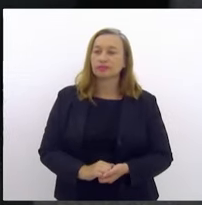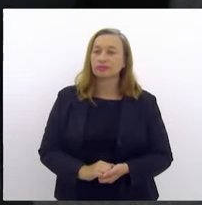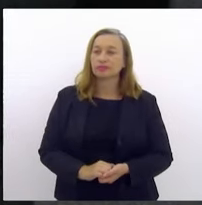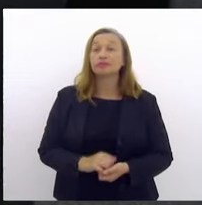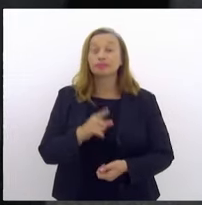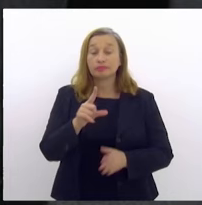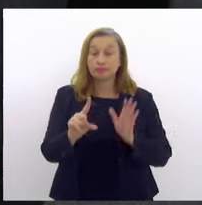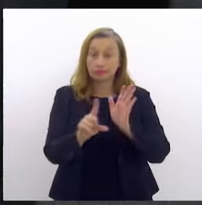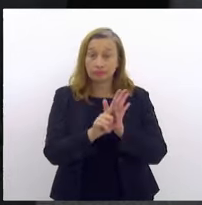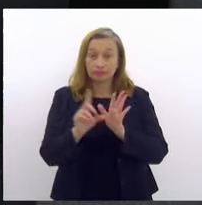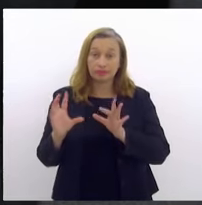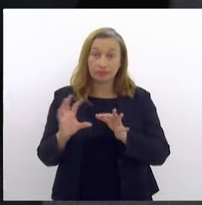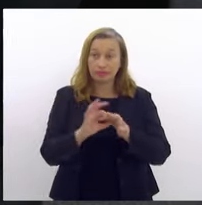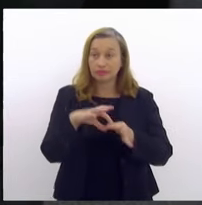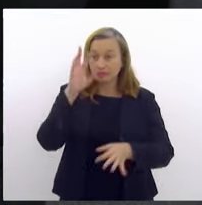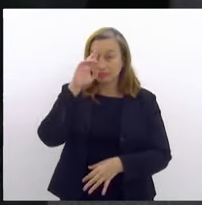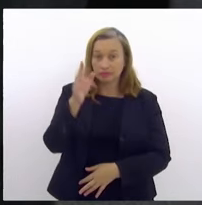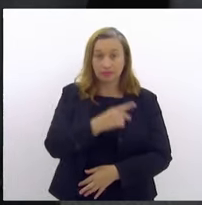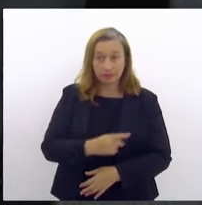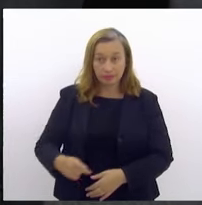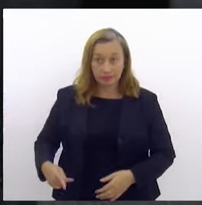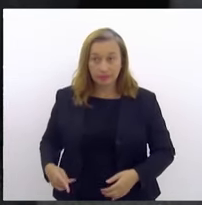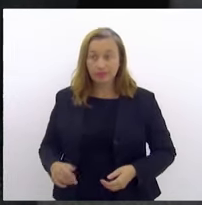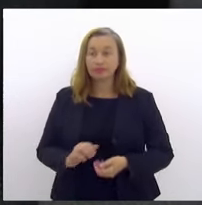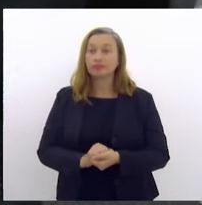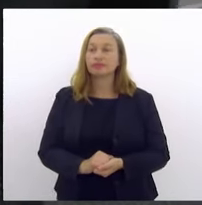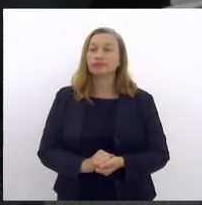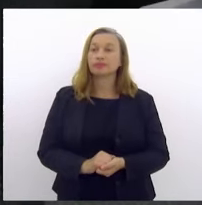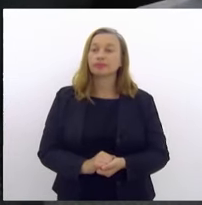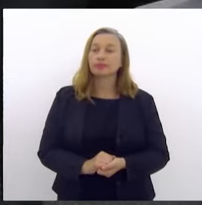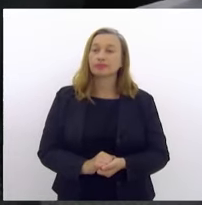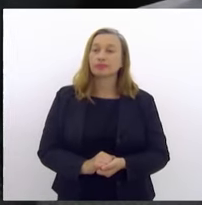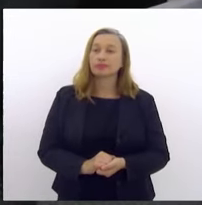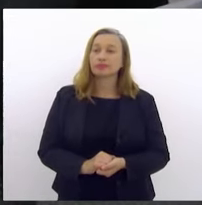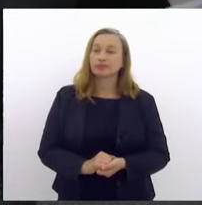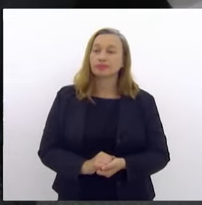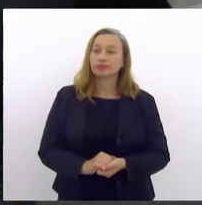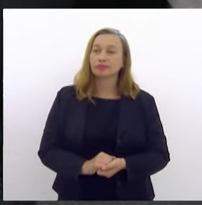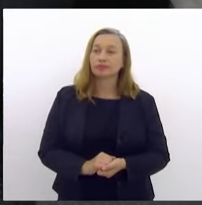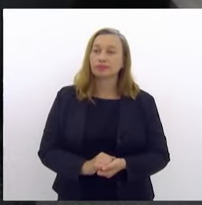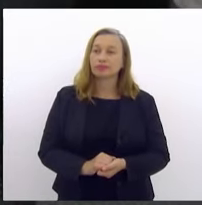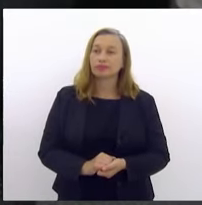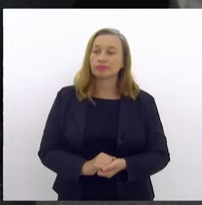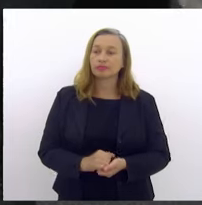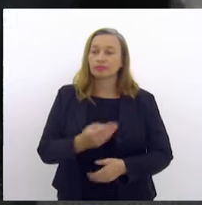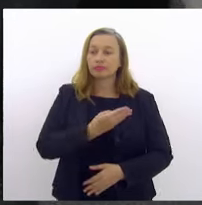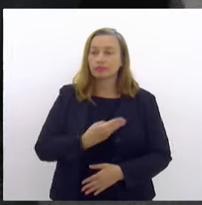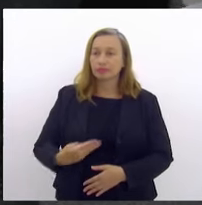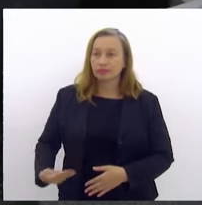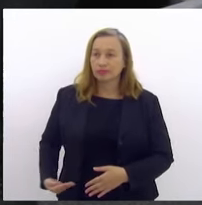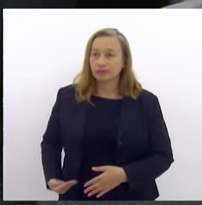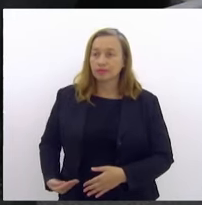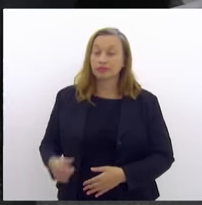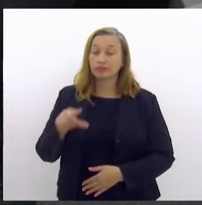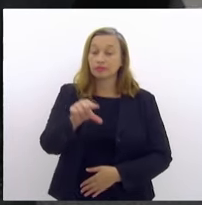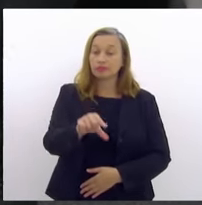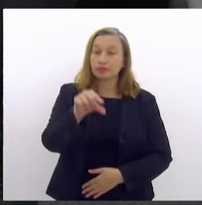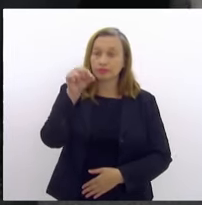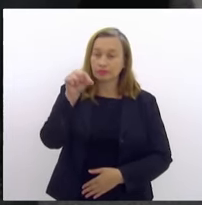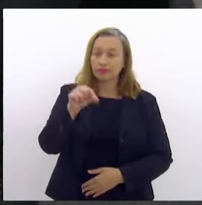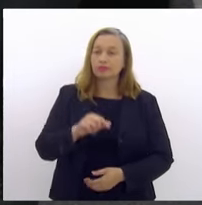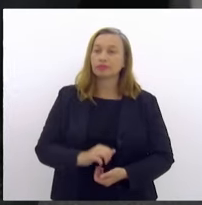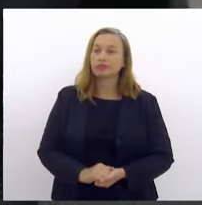lei complementar, senhor presidente, delegou ao governador nomeado,